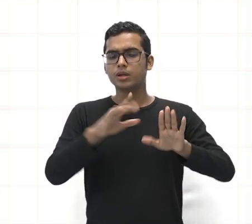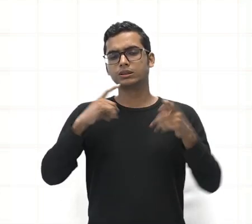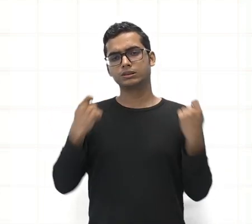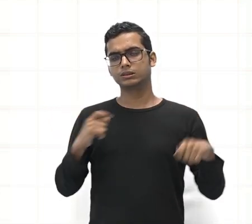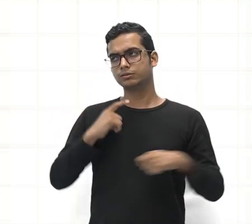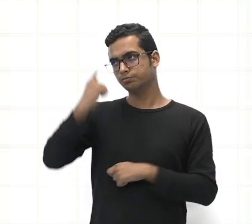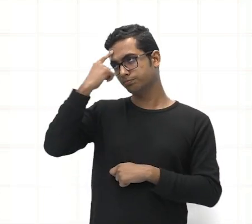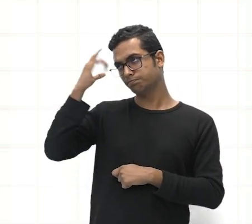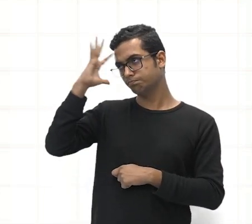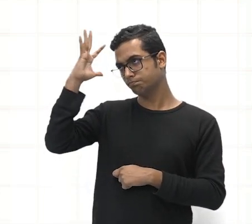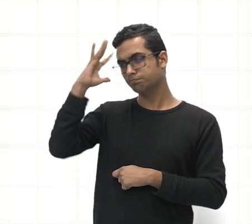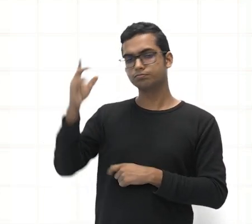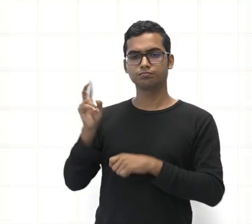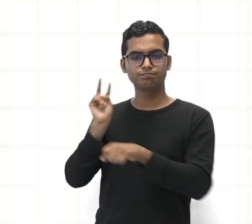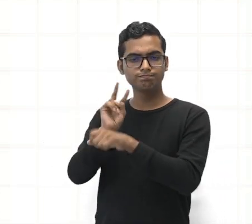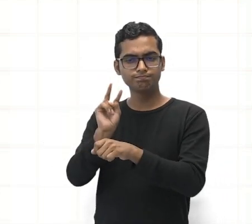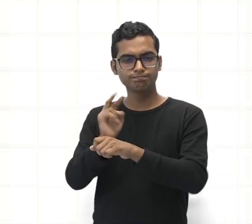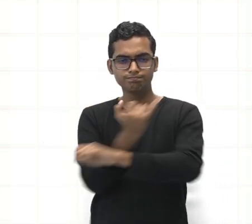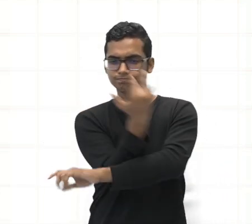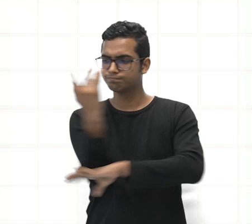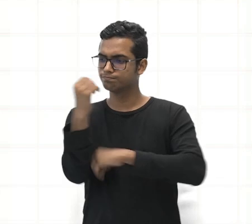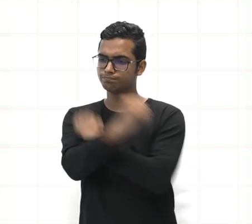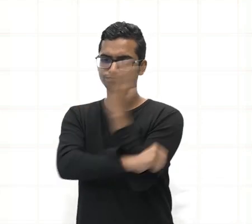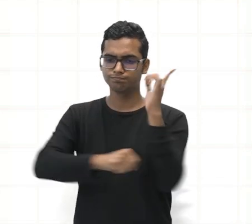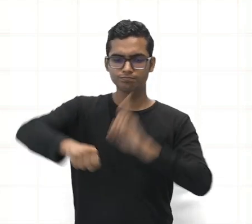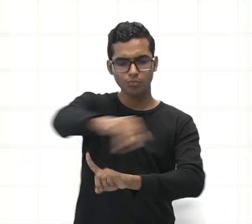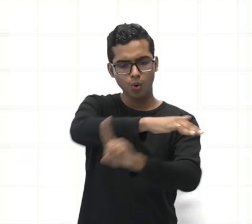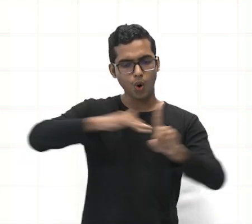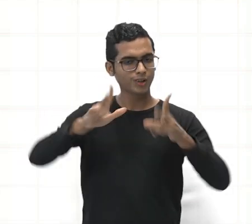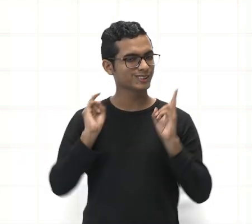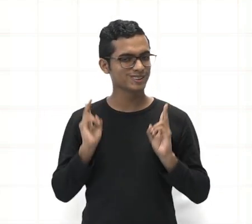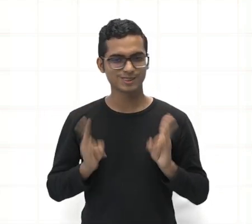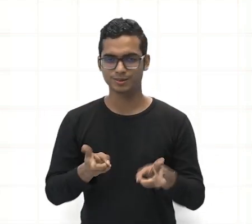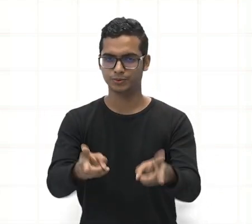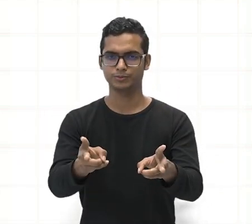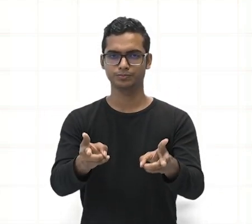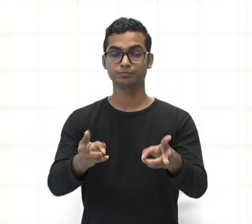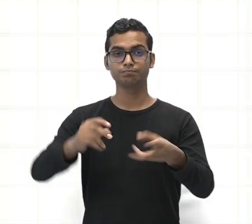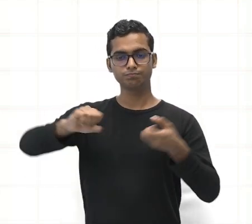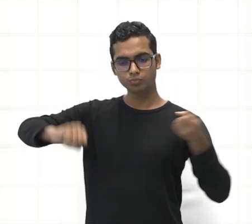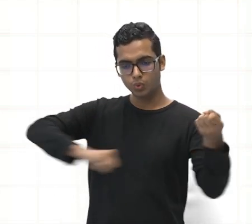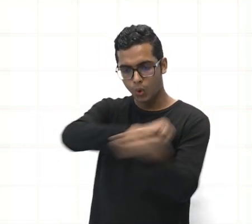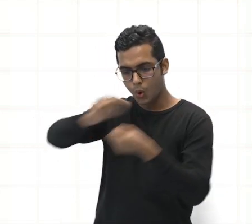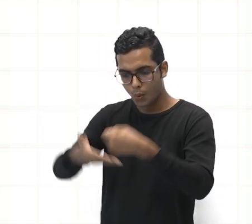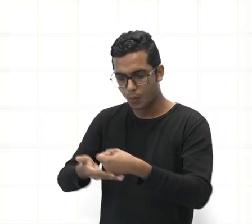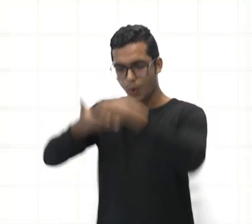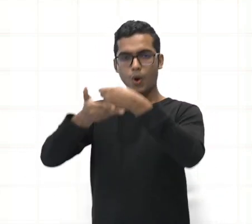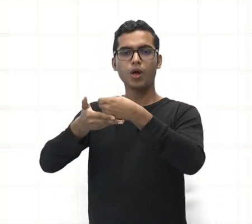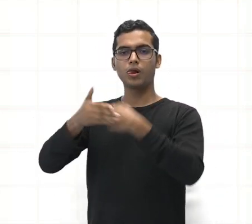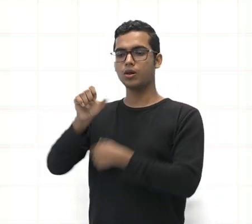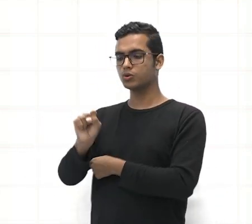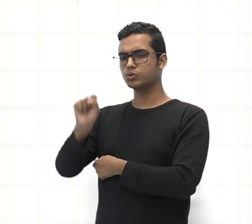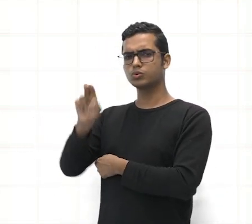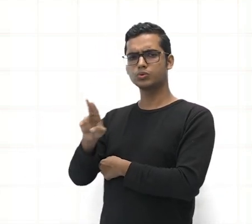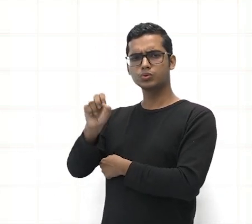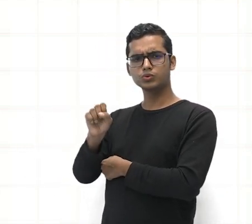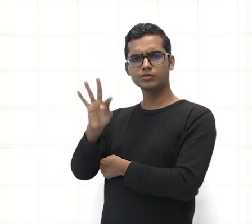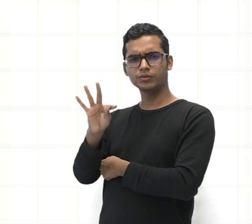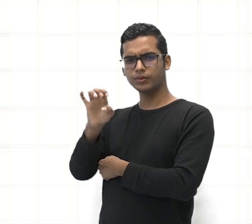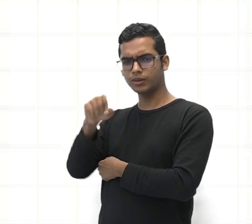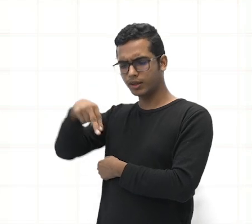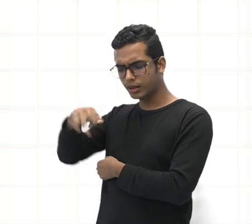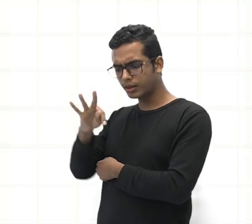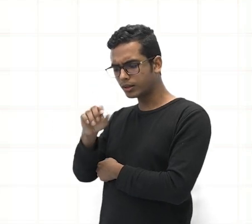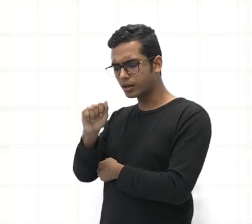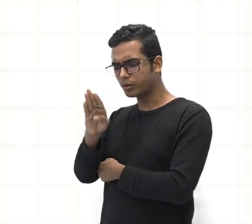devemos conservar o meio ambiente. Então a sustentabilidade ela vai partir dessa ideia, utilizar